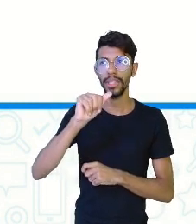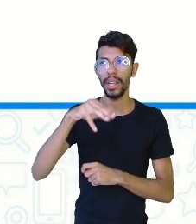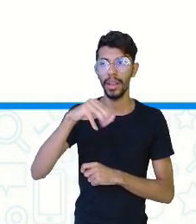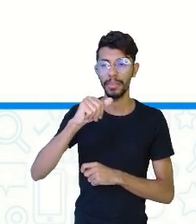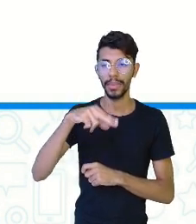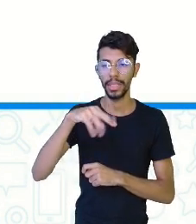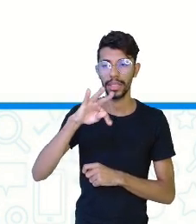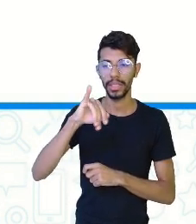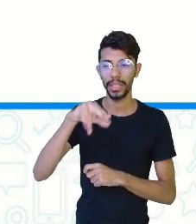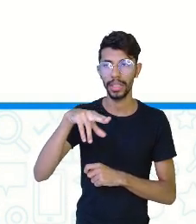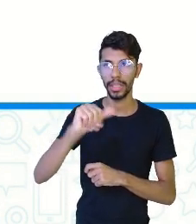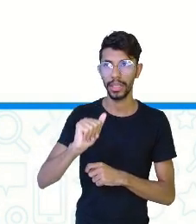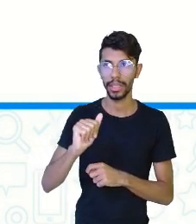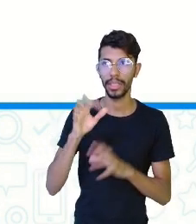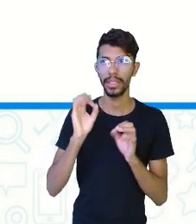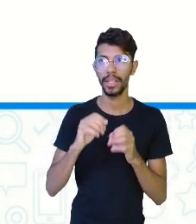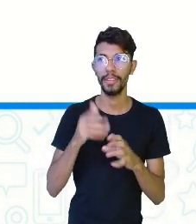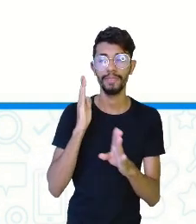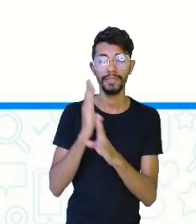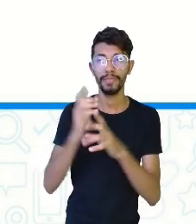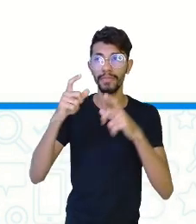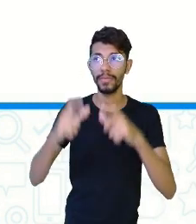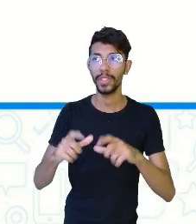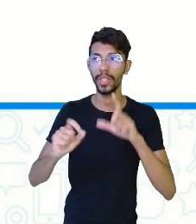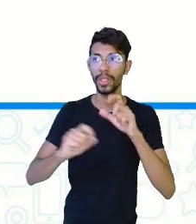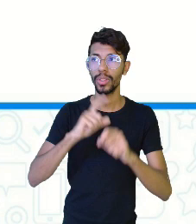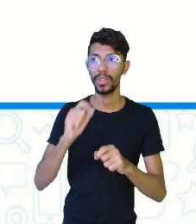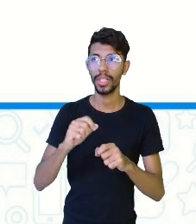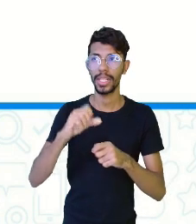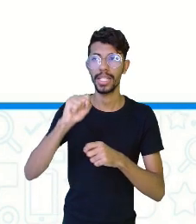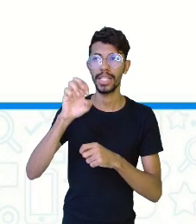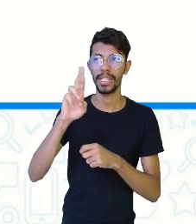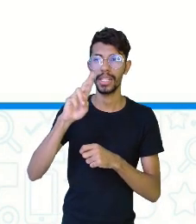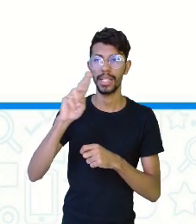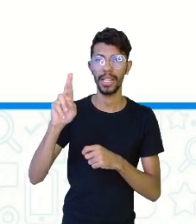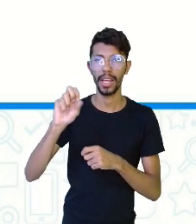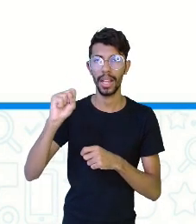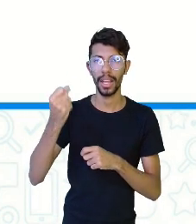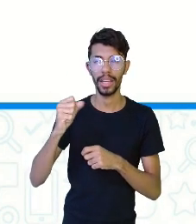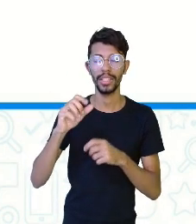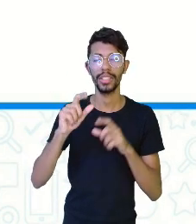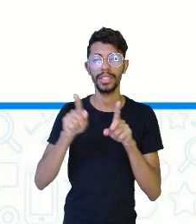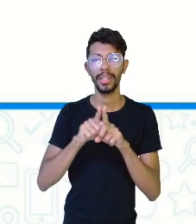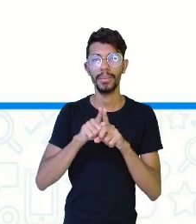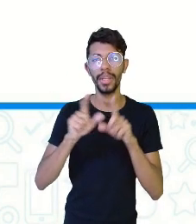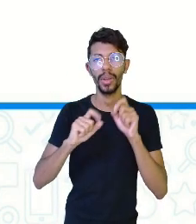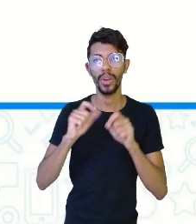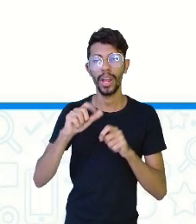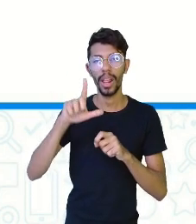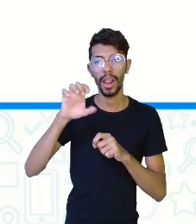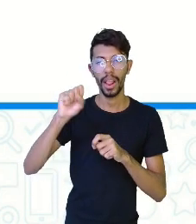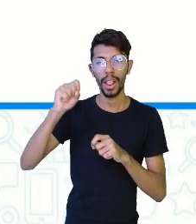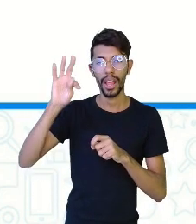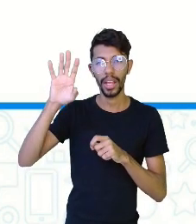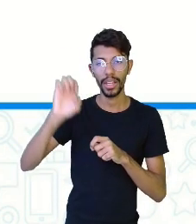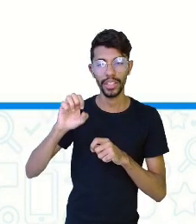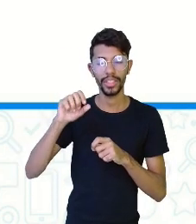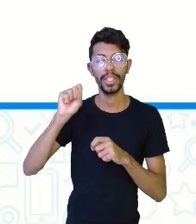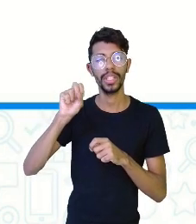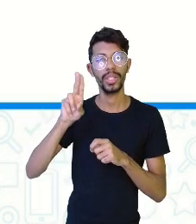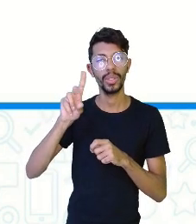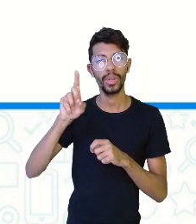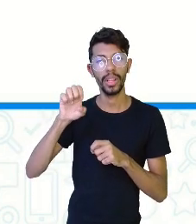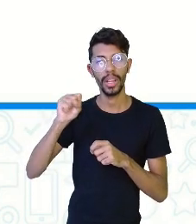e serras leste e sudeste. Essa chapada ocupa o centro baiano. Está aí